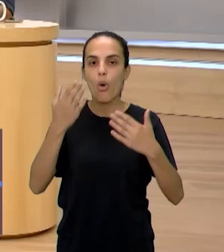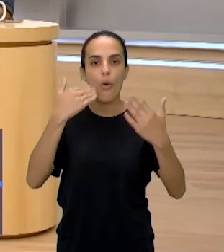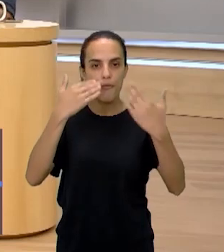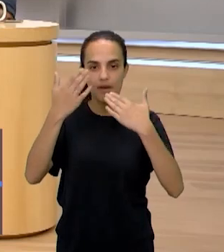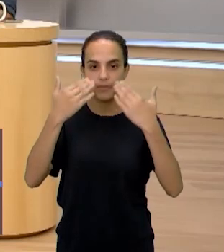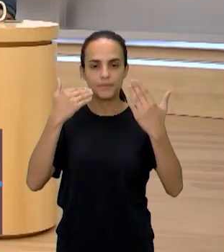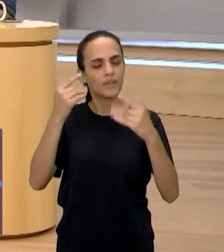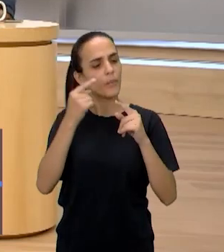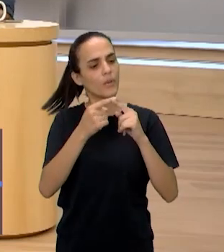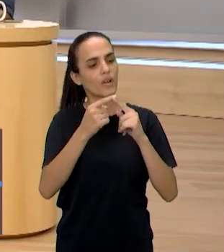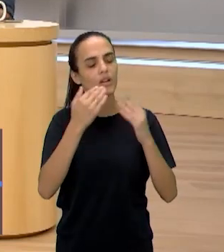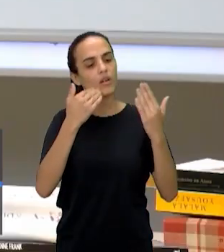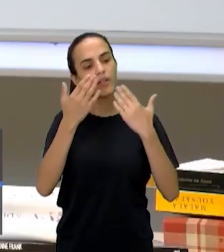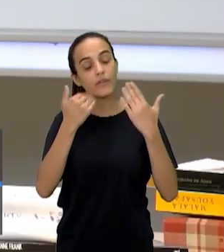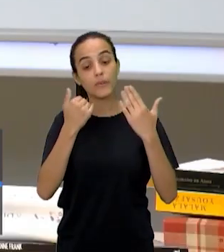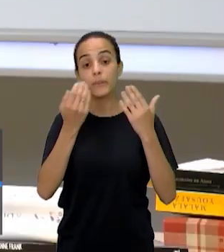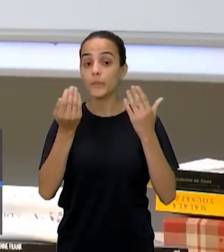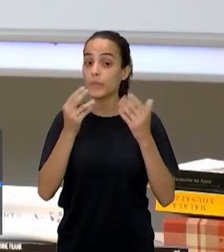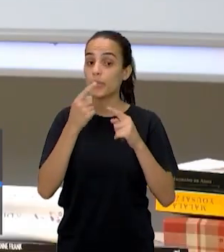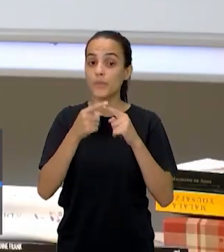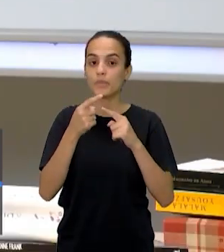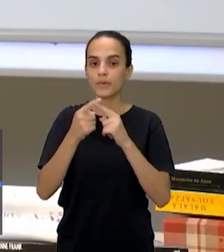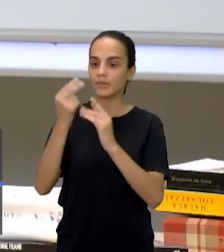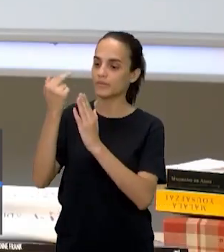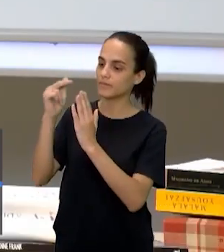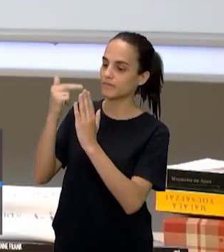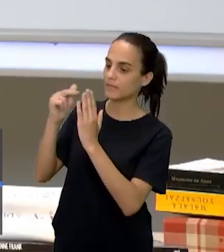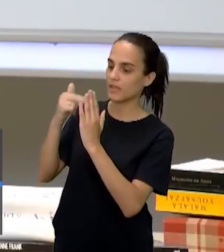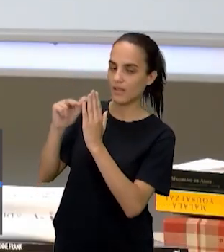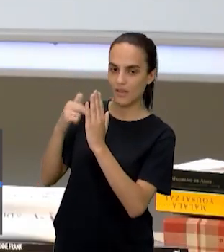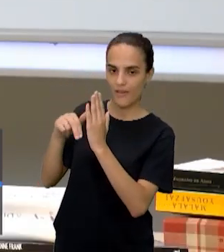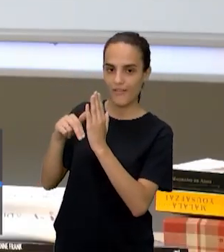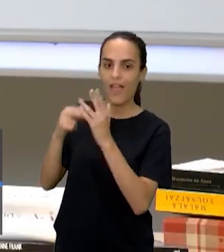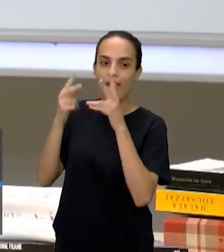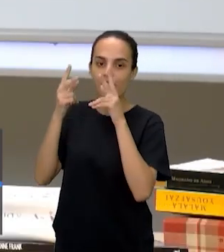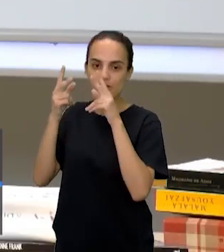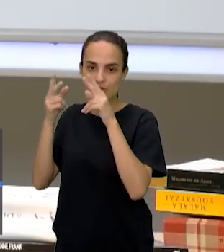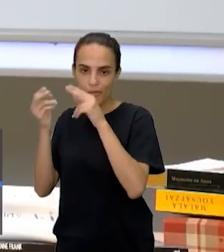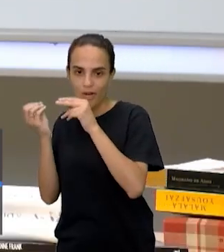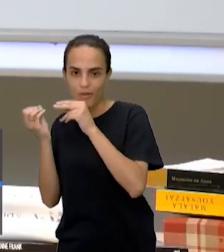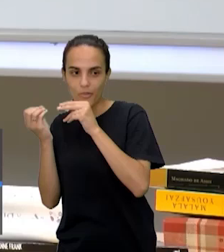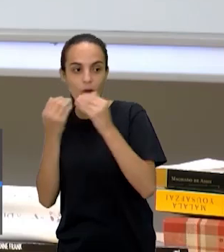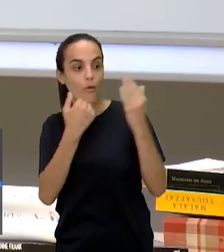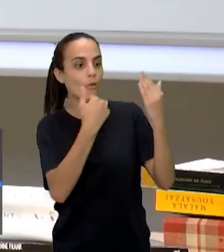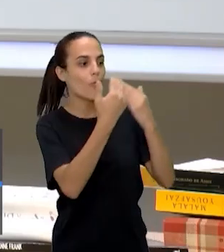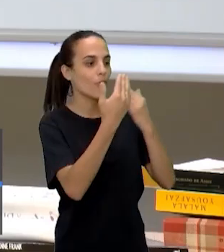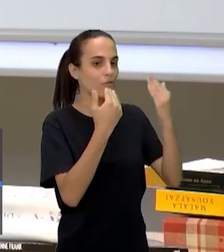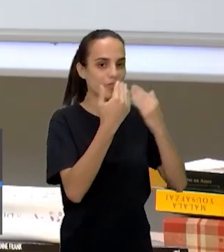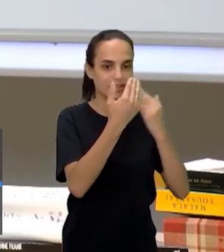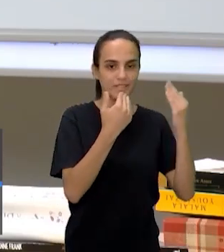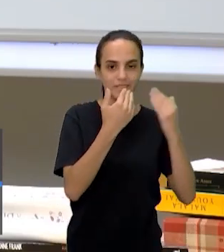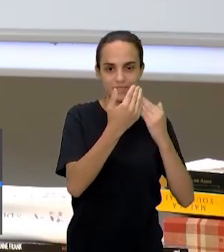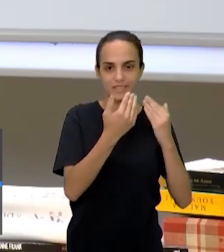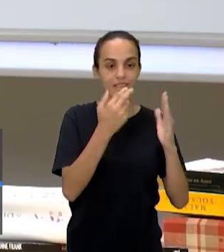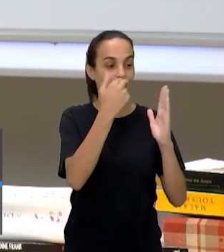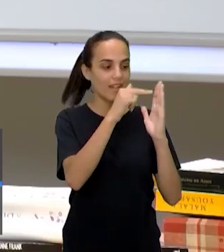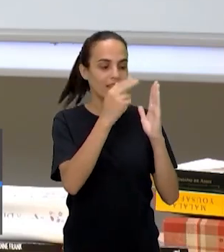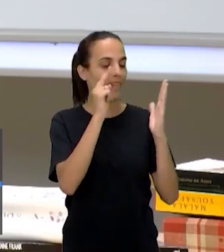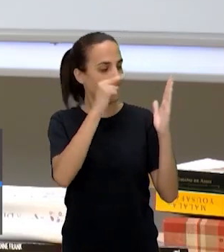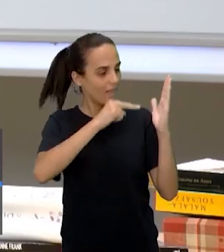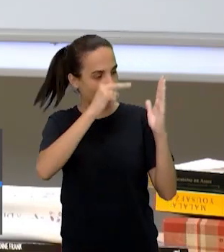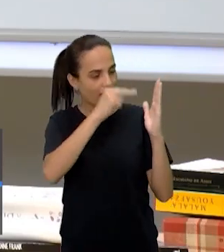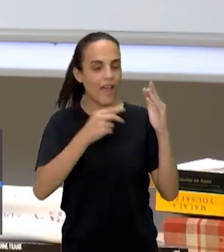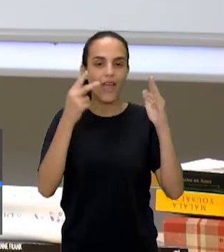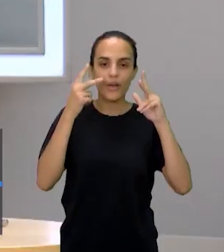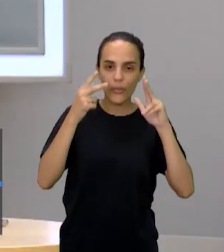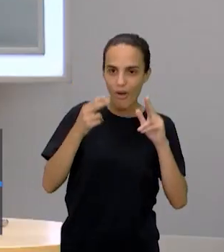Por que diálogo? Porque quem escreve está conversando com a gente. E quem lê está dialogando com quem escreve. Bacana,